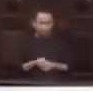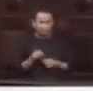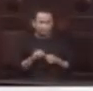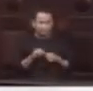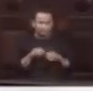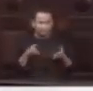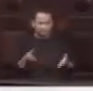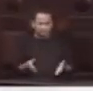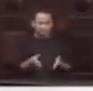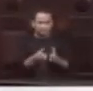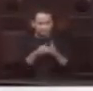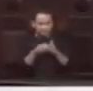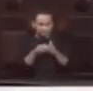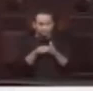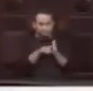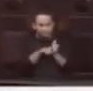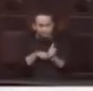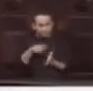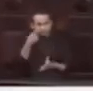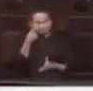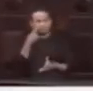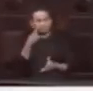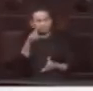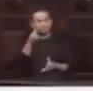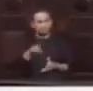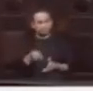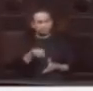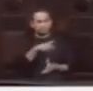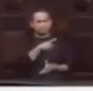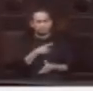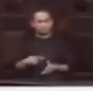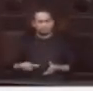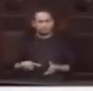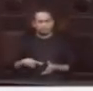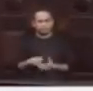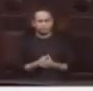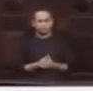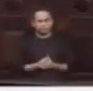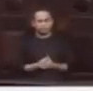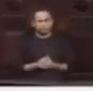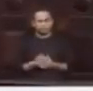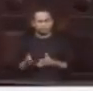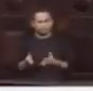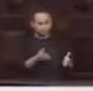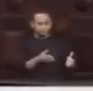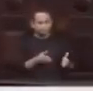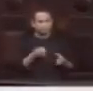bancada. Vamos pedir verificação. E é obrigação de deputado, mesmo os que retiram assinaturas de forma covarde, que venham para cá votar. Okay.